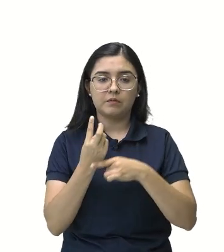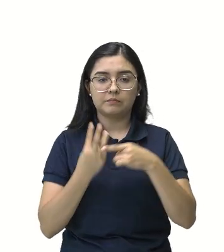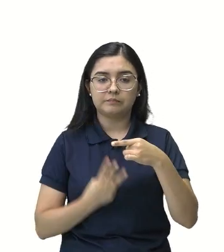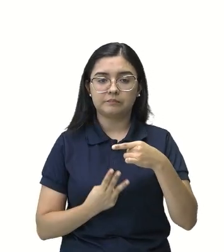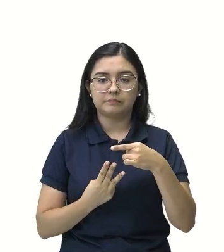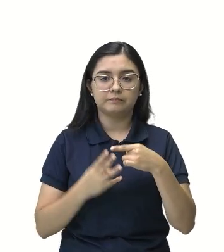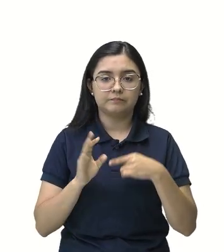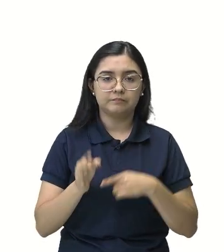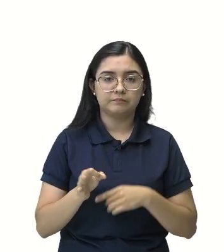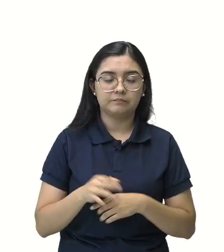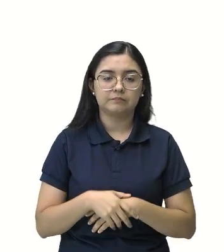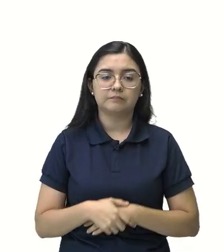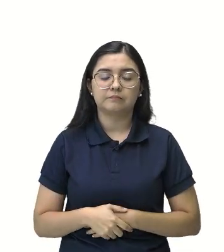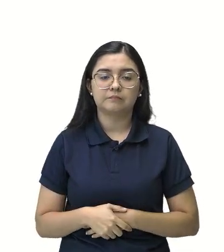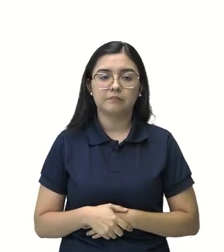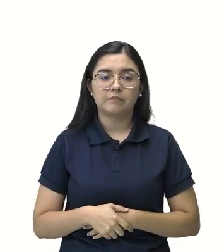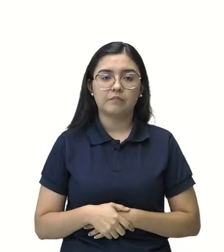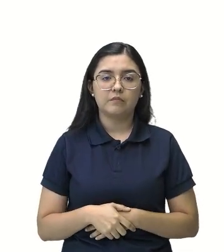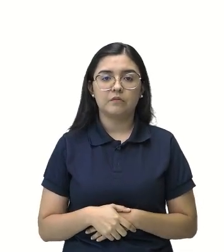2/3.